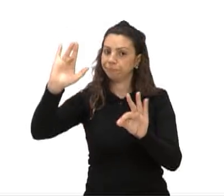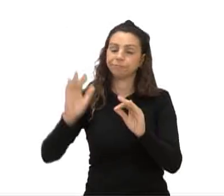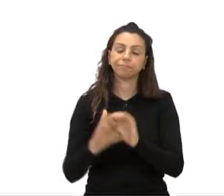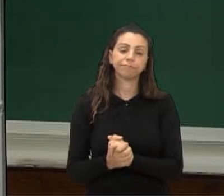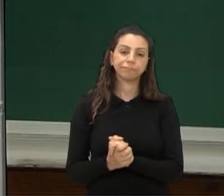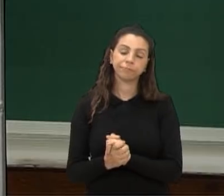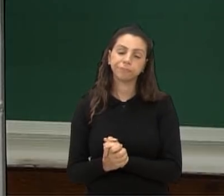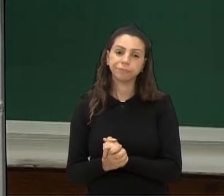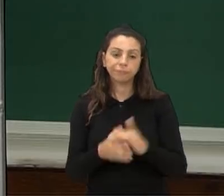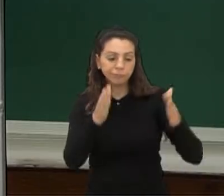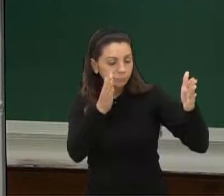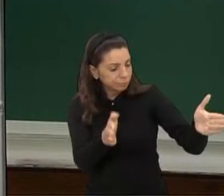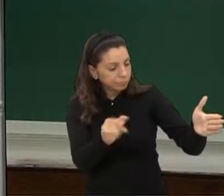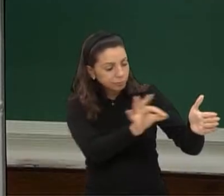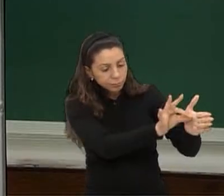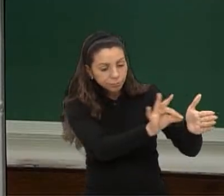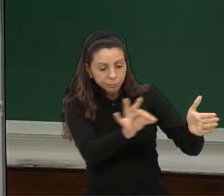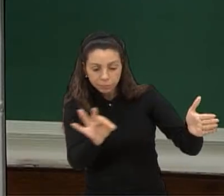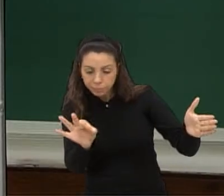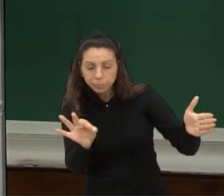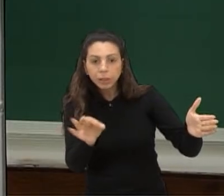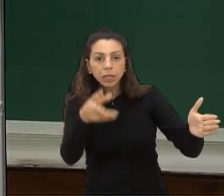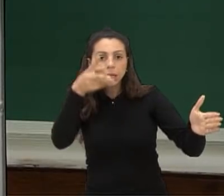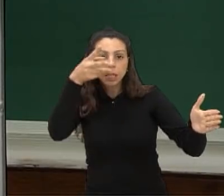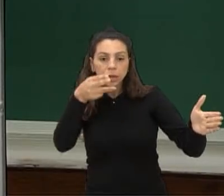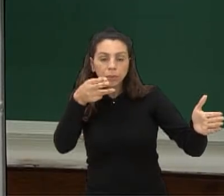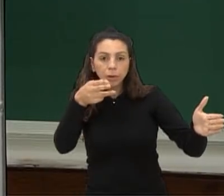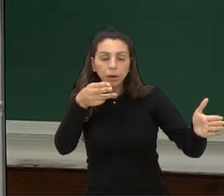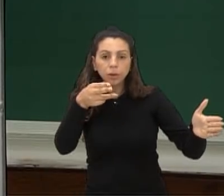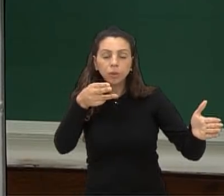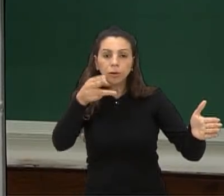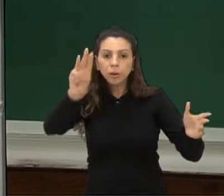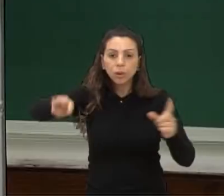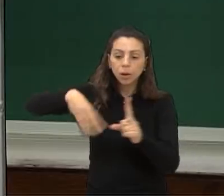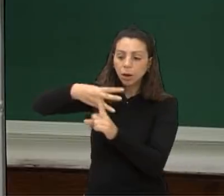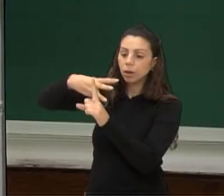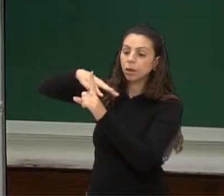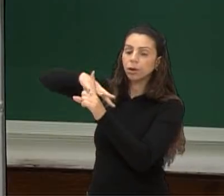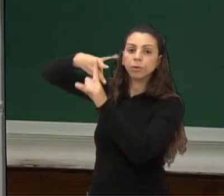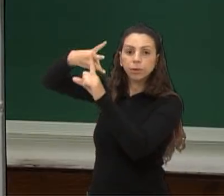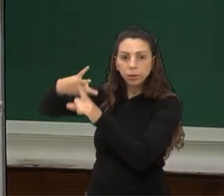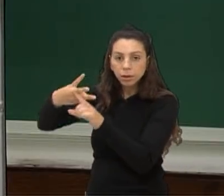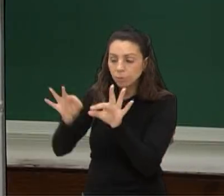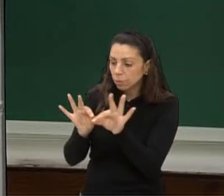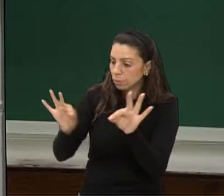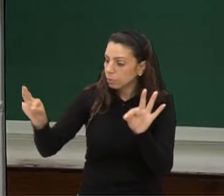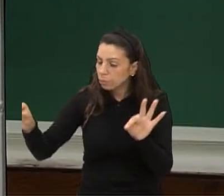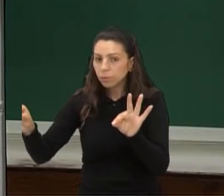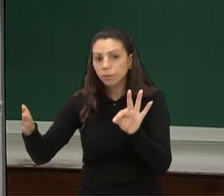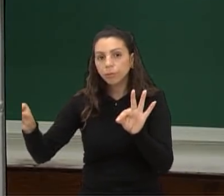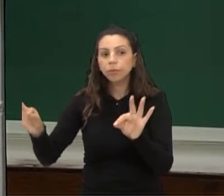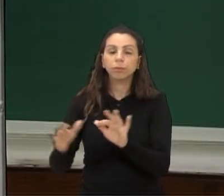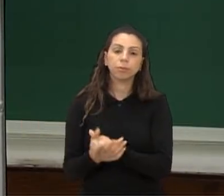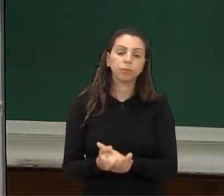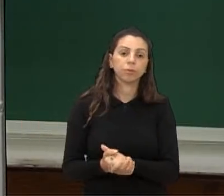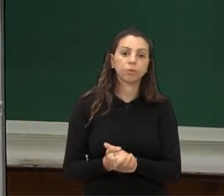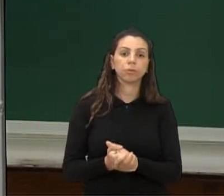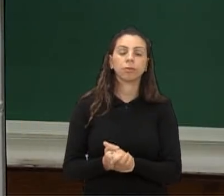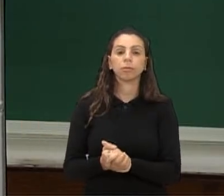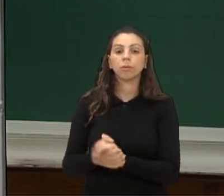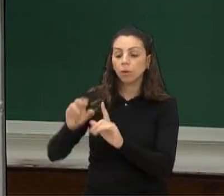em 2 pedaços. Então, ele pegou uma tábua de 1 metro, serrou em 2 pedaços. Eu não sei o comprimento desses